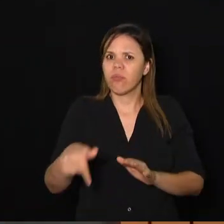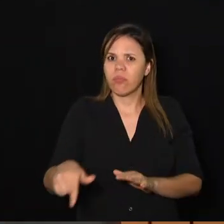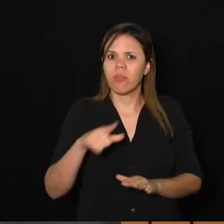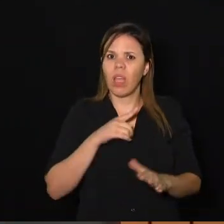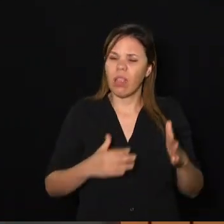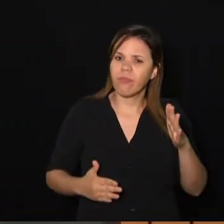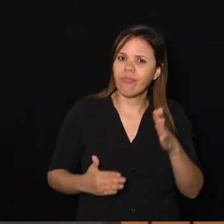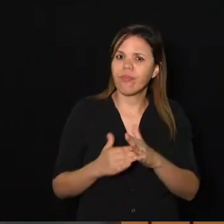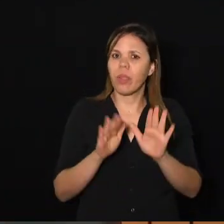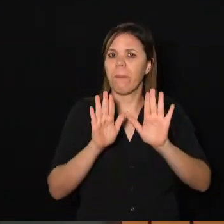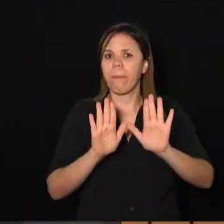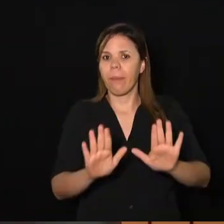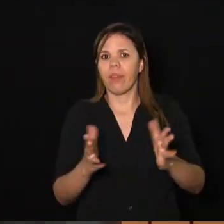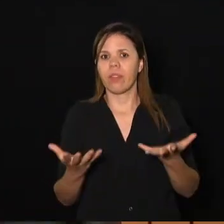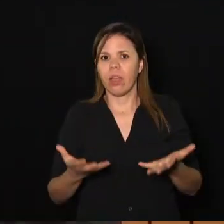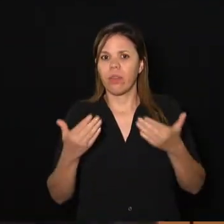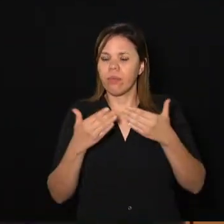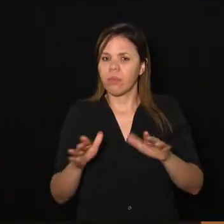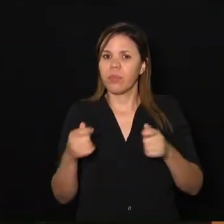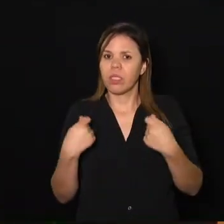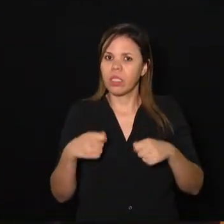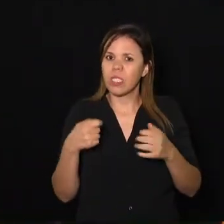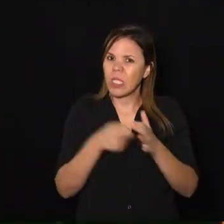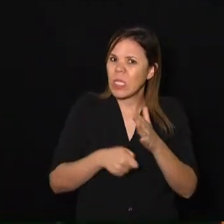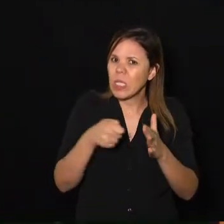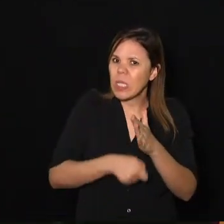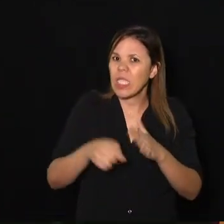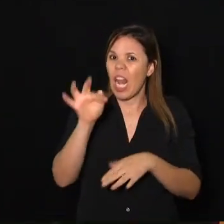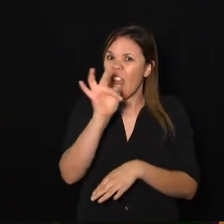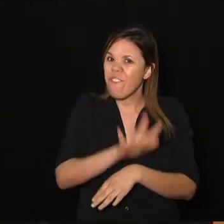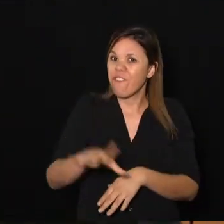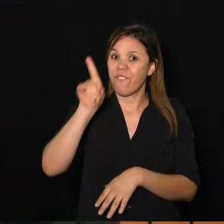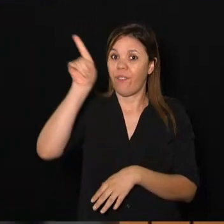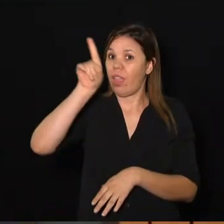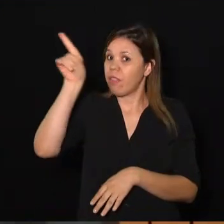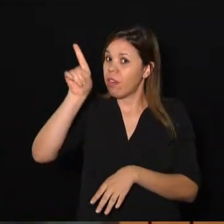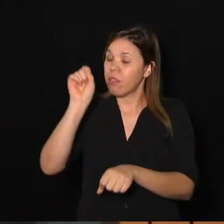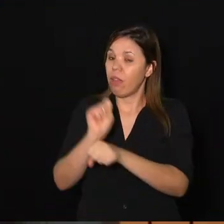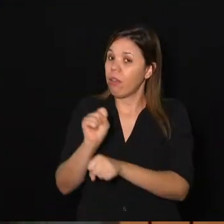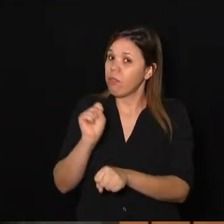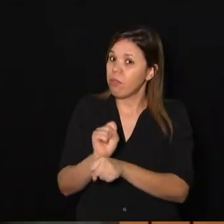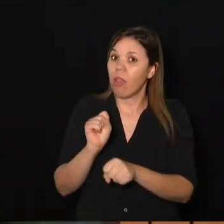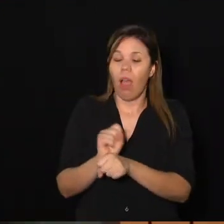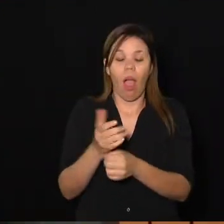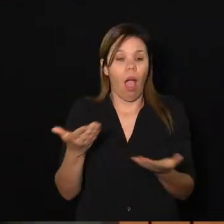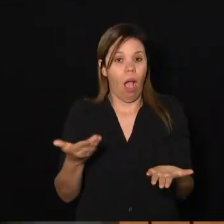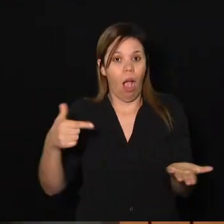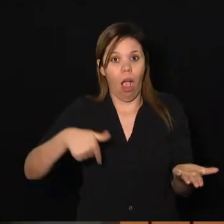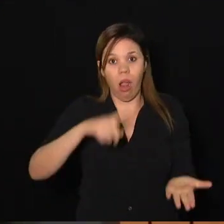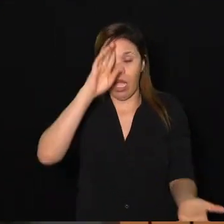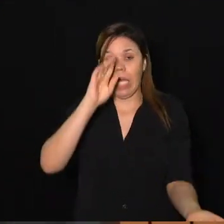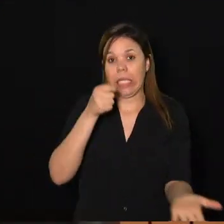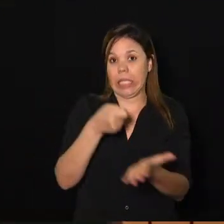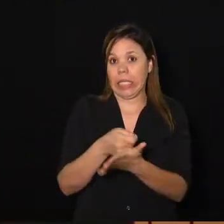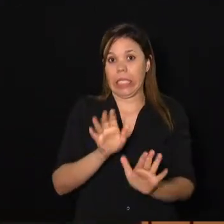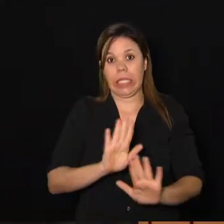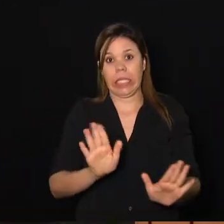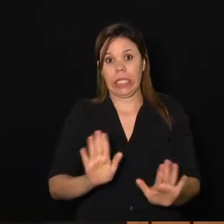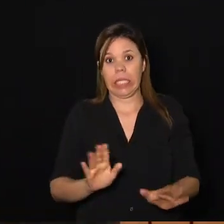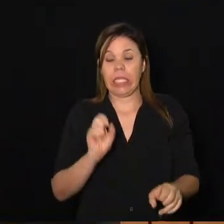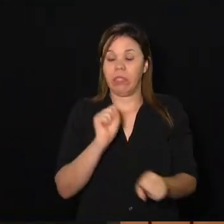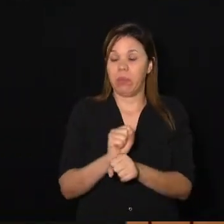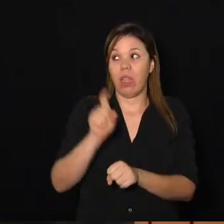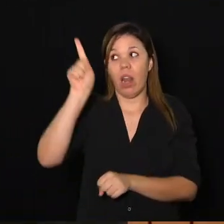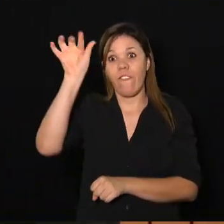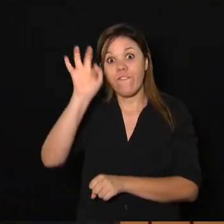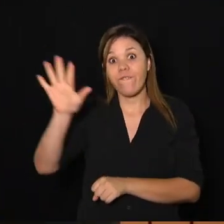que não é de agora é de sempre a gente sabe que está na esfera federal não está aqui não é a gente que vai decidir agora se é apto ou não isso já está lá